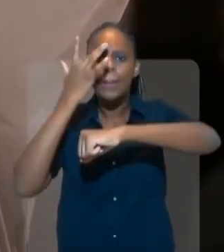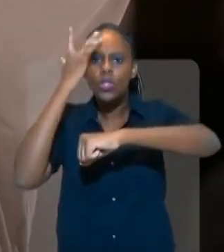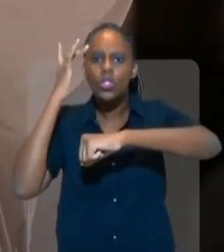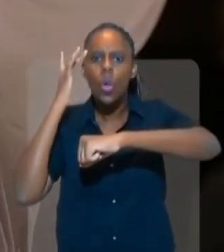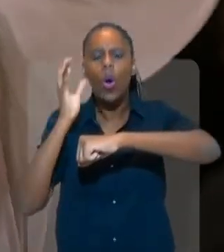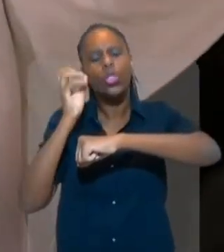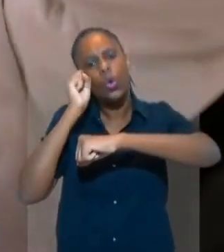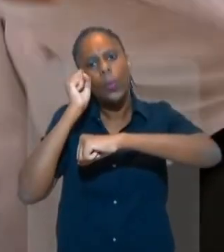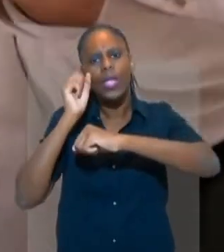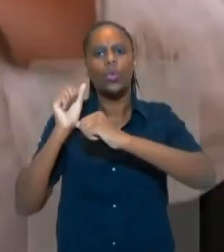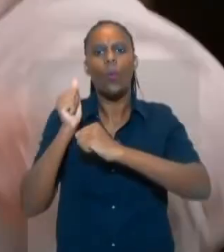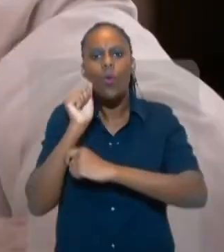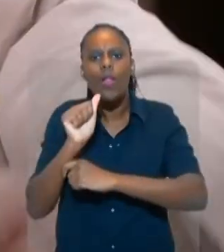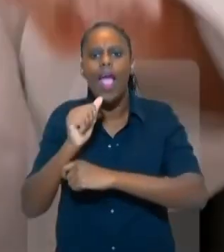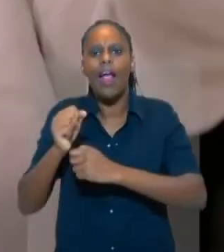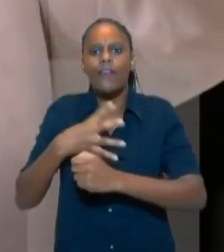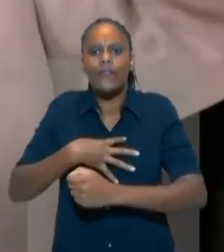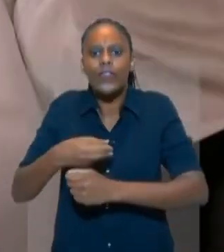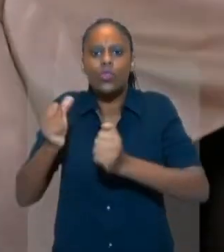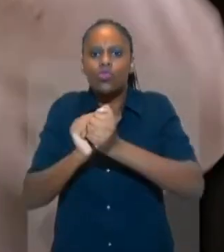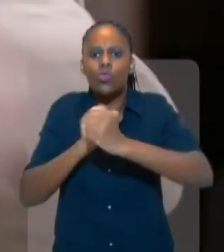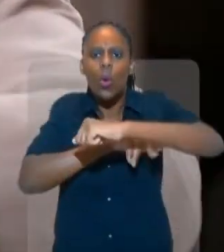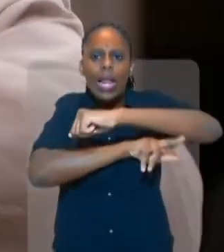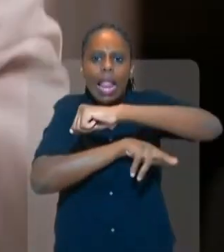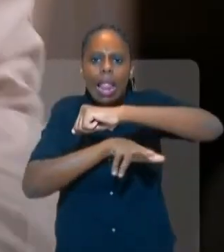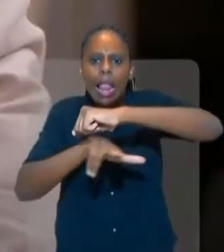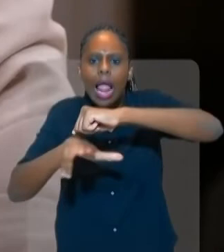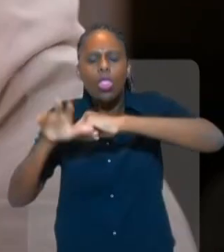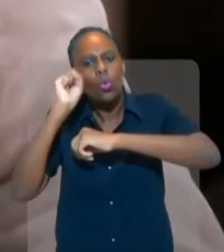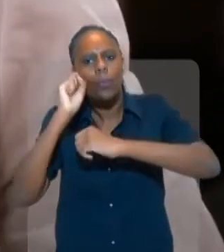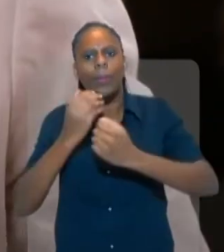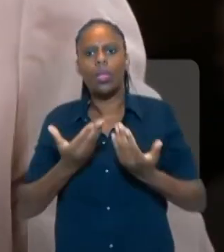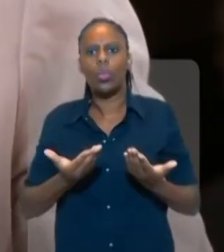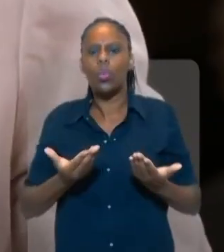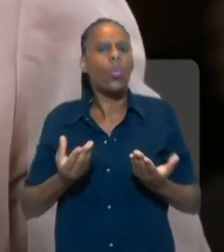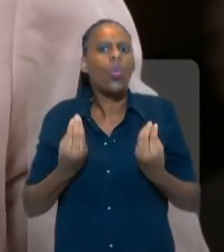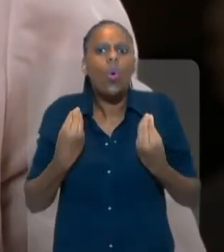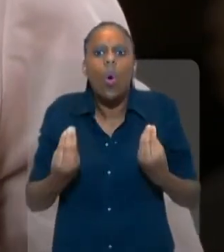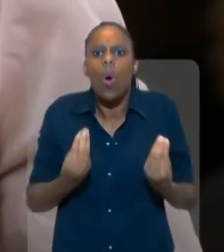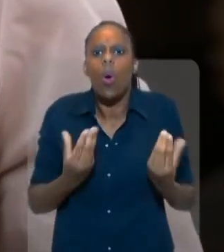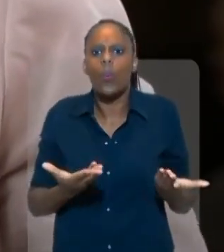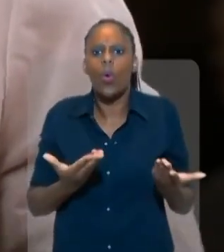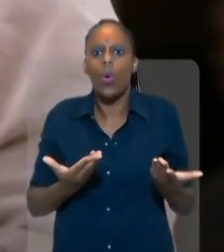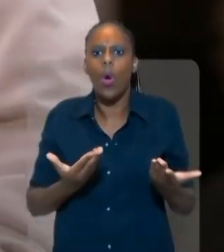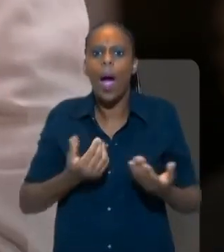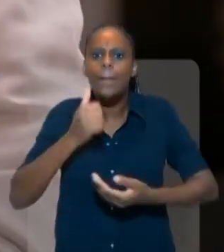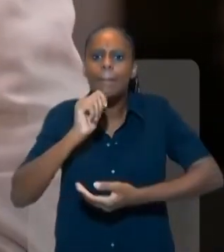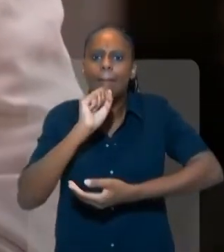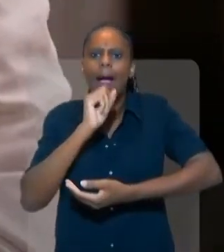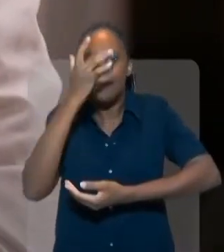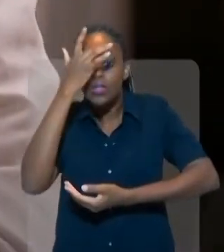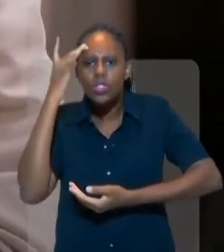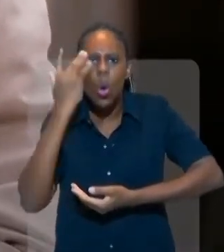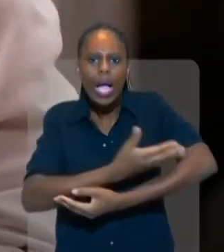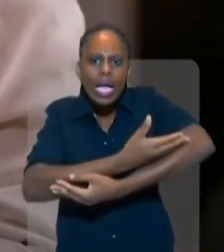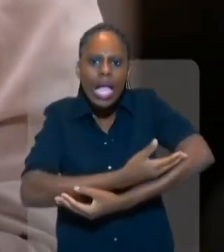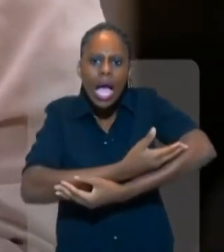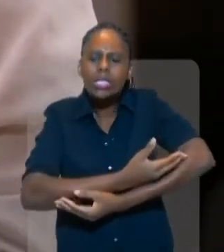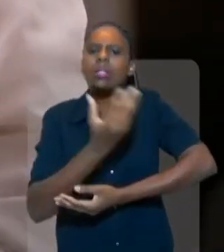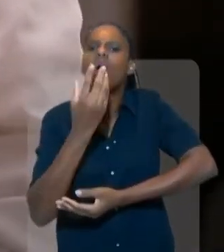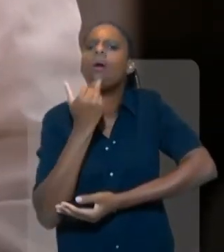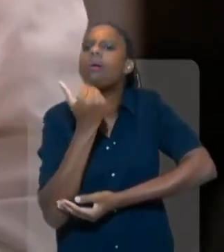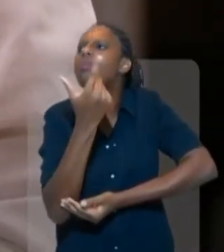vejo embaixo da ponte as pessoas dormindo, mulher com criança dormindo embaixo de uma ponte, sabe, as pessoas com a criança no colo